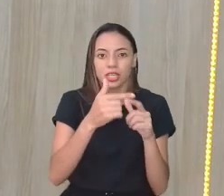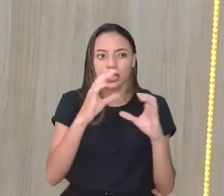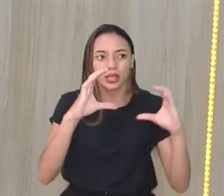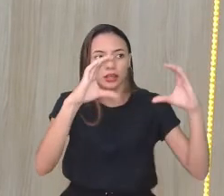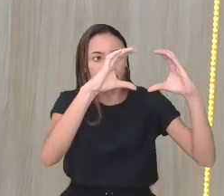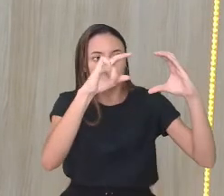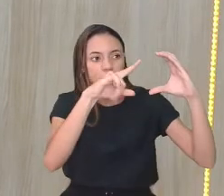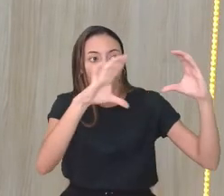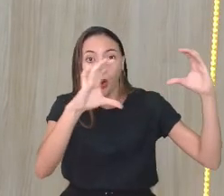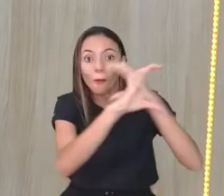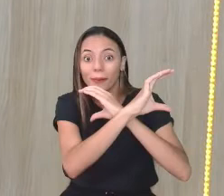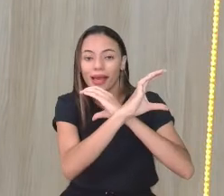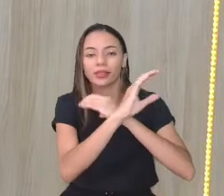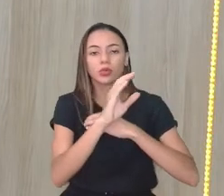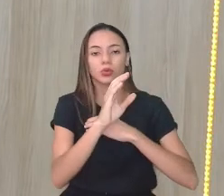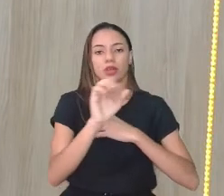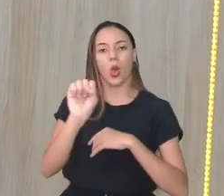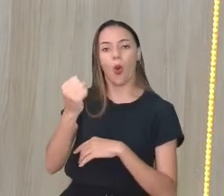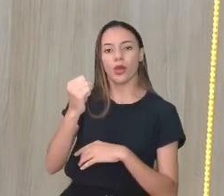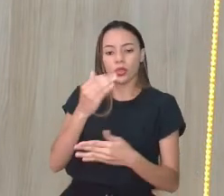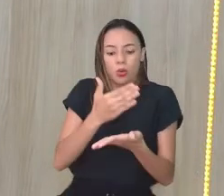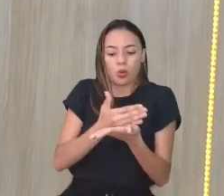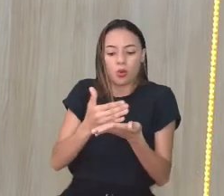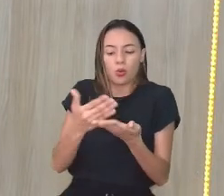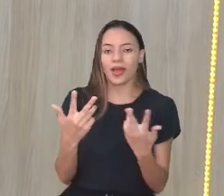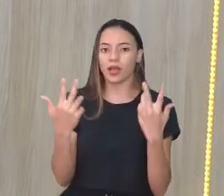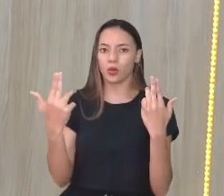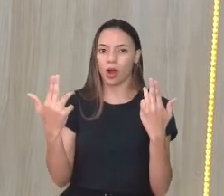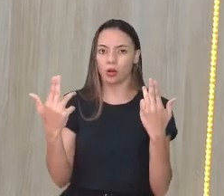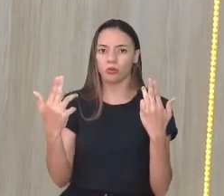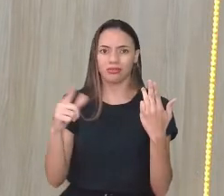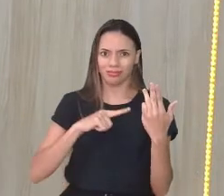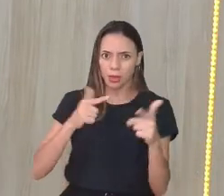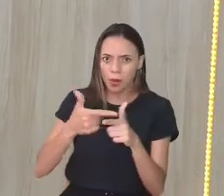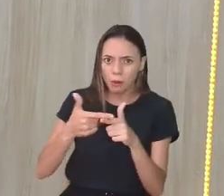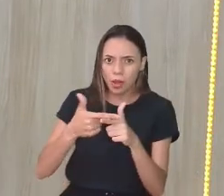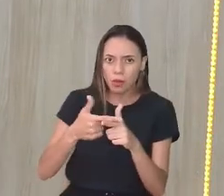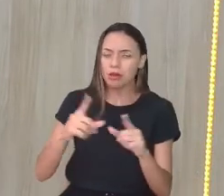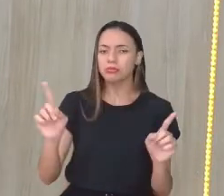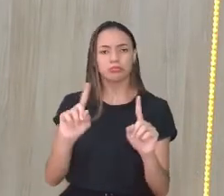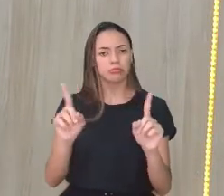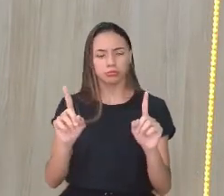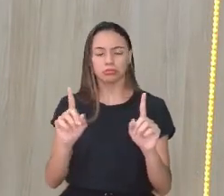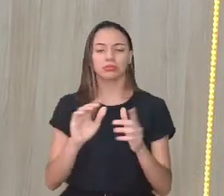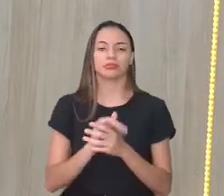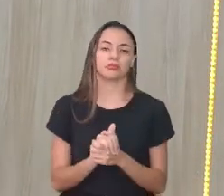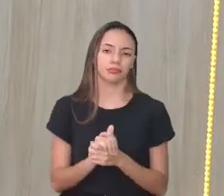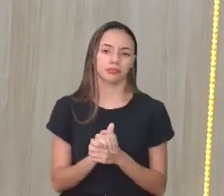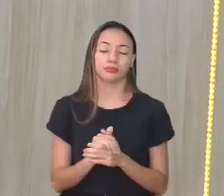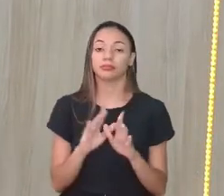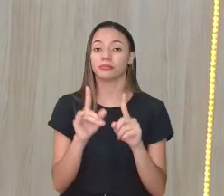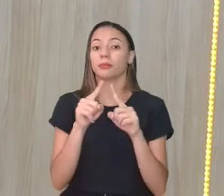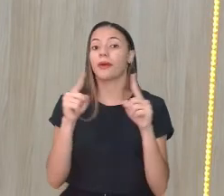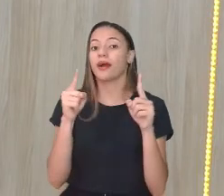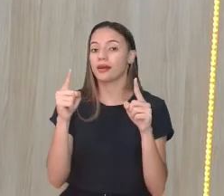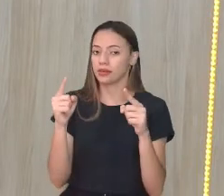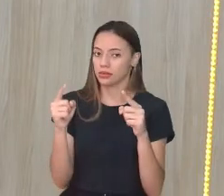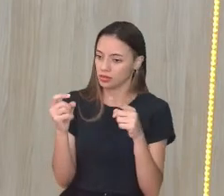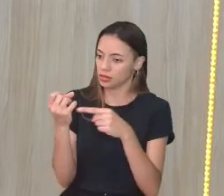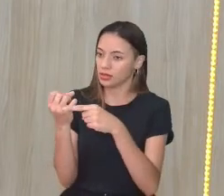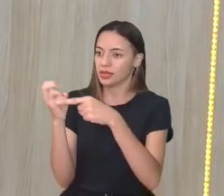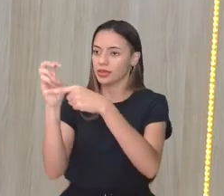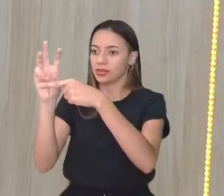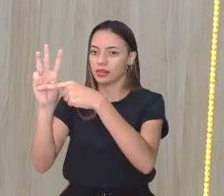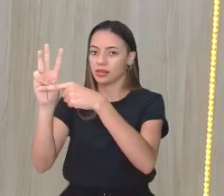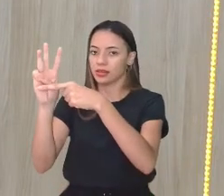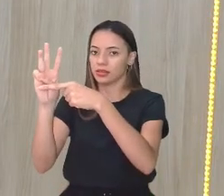iguais e peguei 5 dessas partes. Algum problema com isso? Não. Agora, quando eu pego, por exemplo, a fração 3 sobre